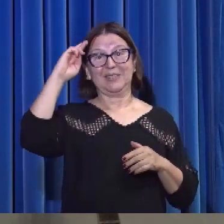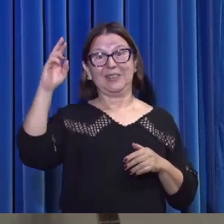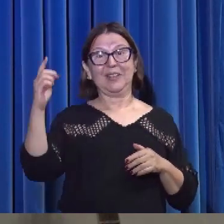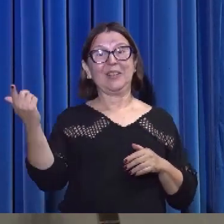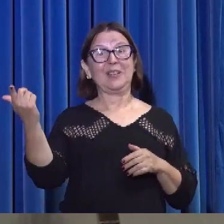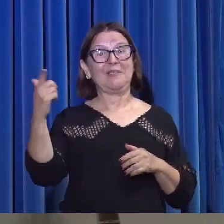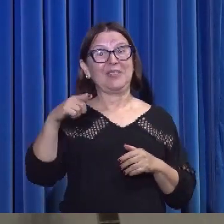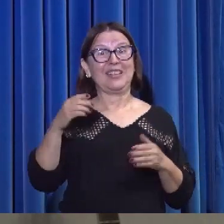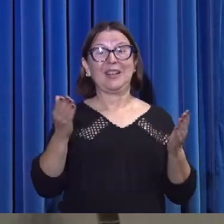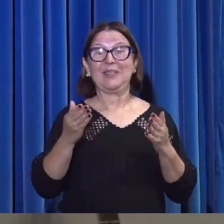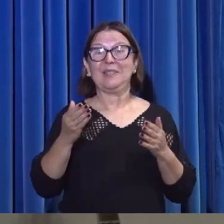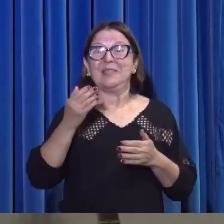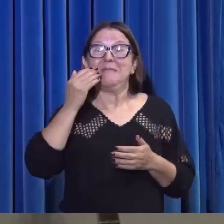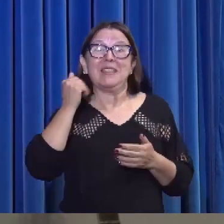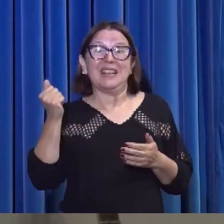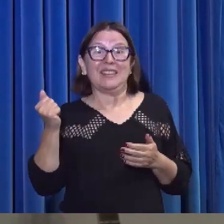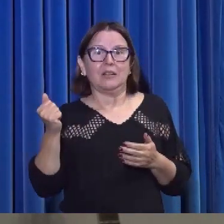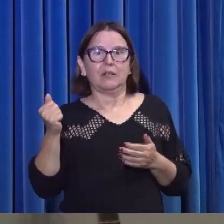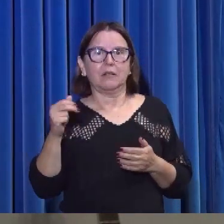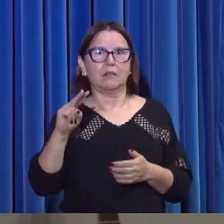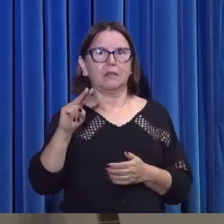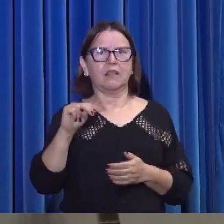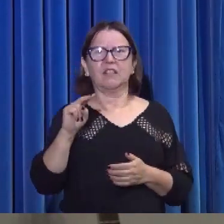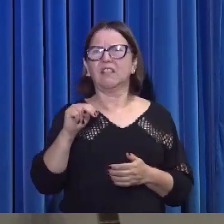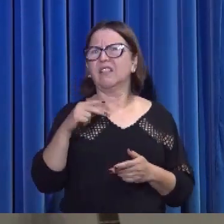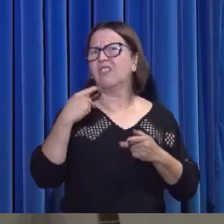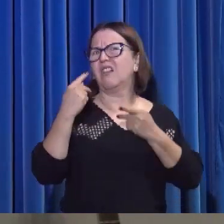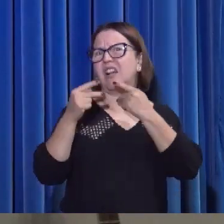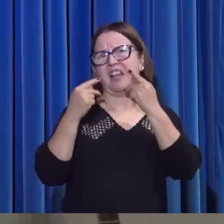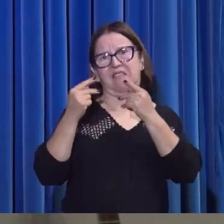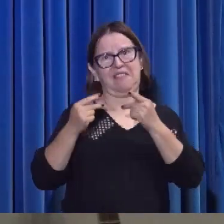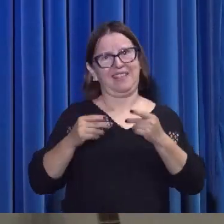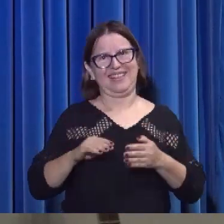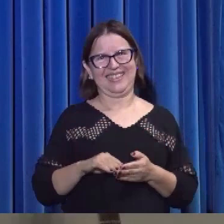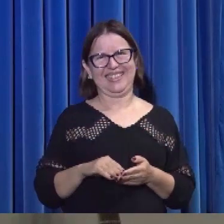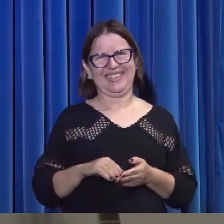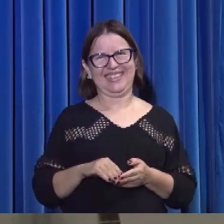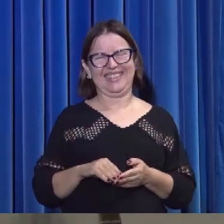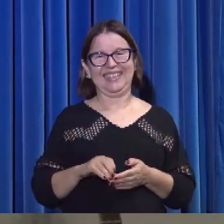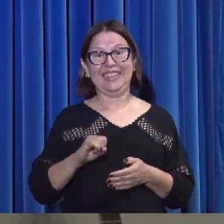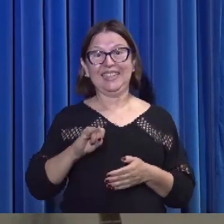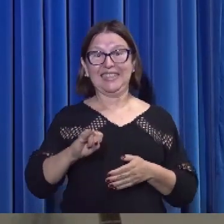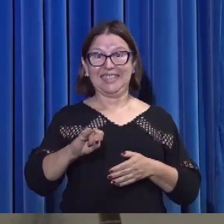Ah, se a gente pudesse escolher. Senhor, volta, mas